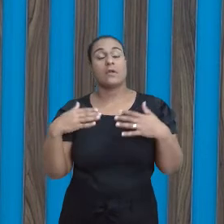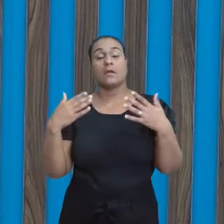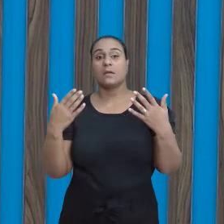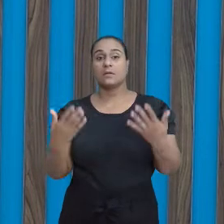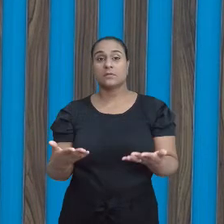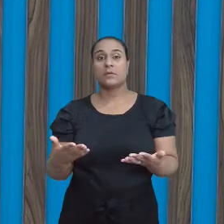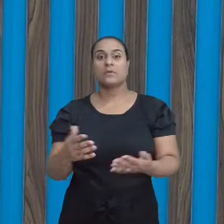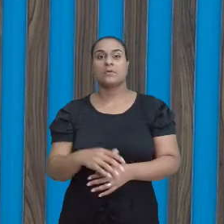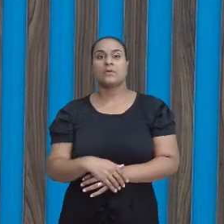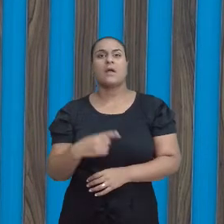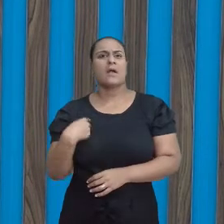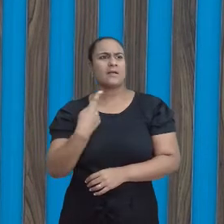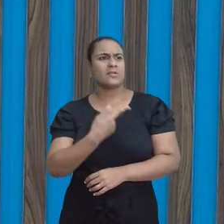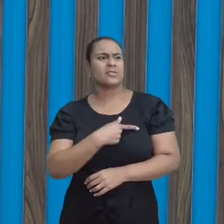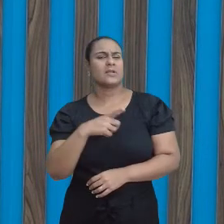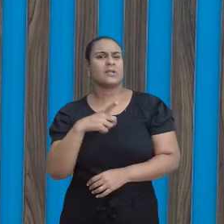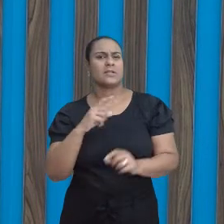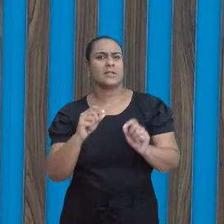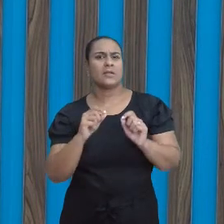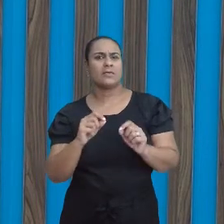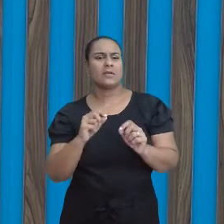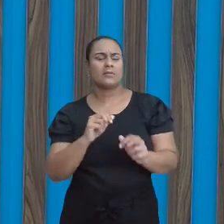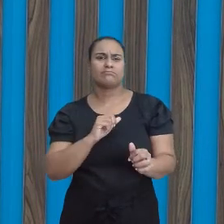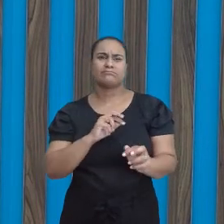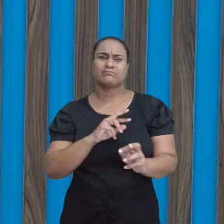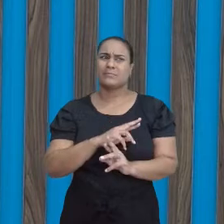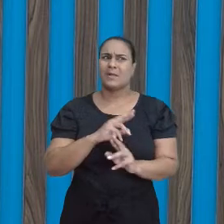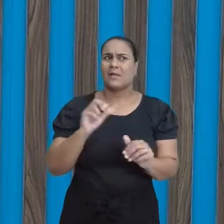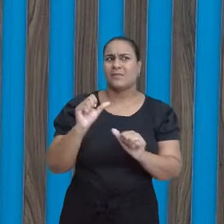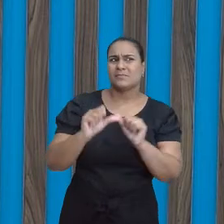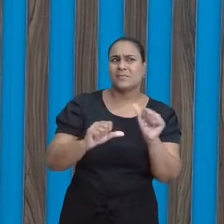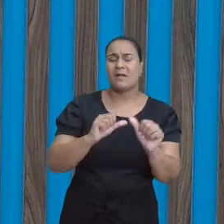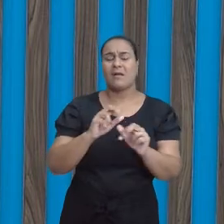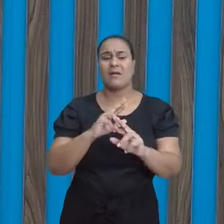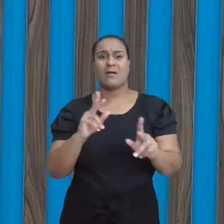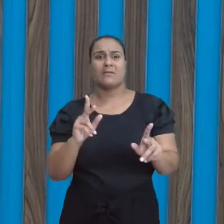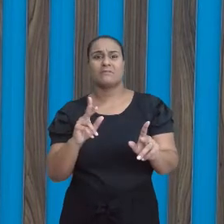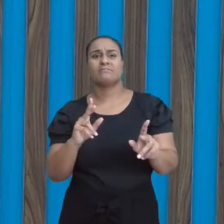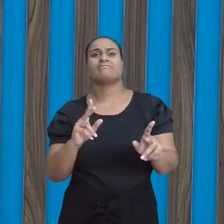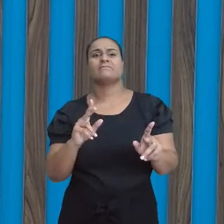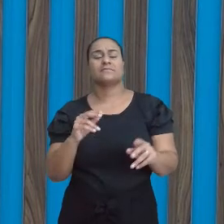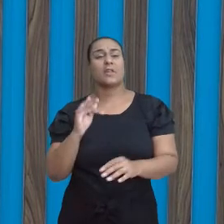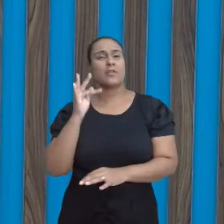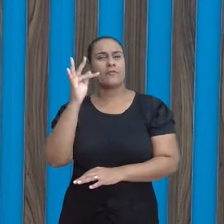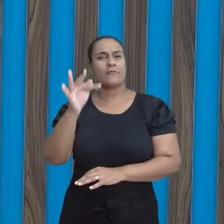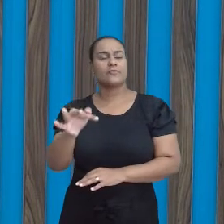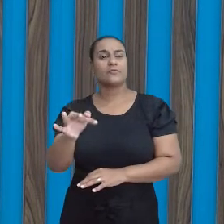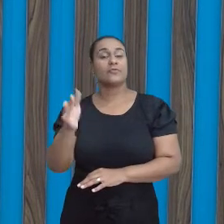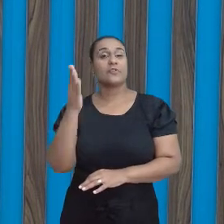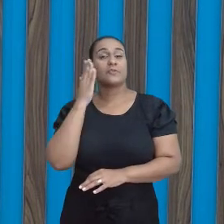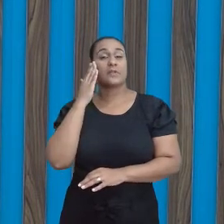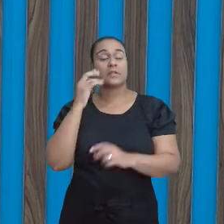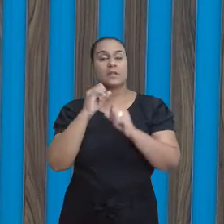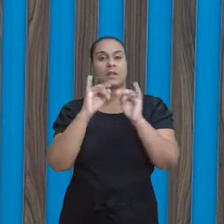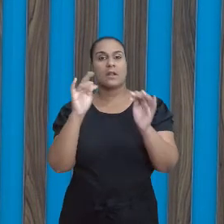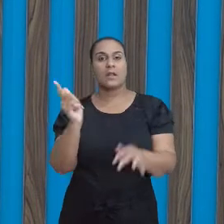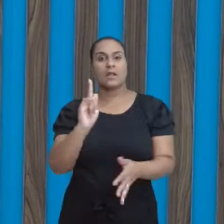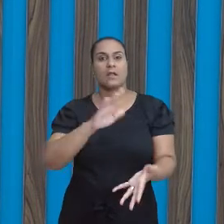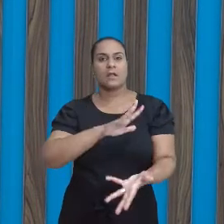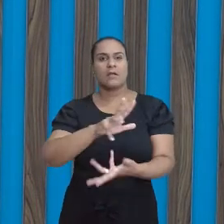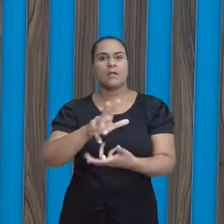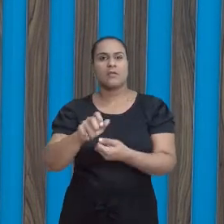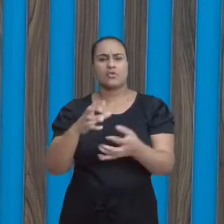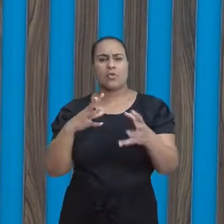cristão, a gente realmente tem essa divergência, coisas que lá na frente a gente vai entender essa questão dos